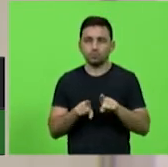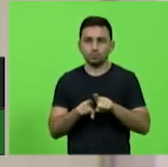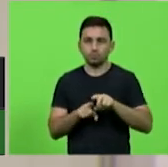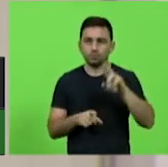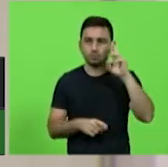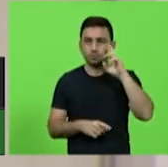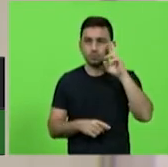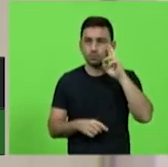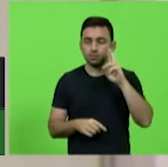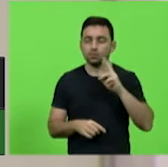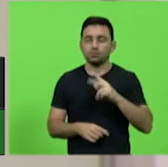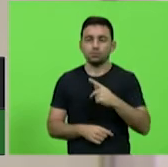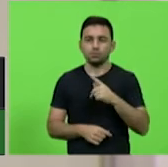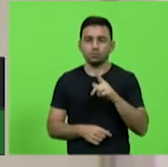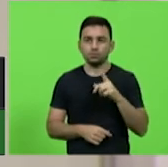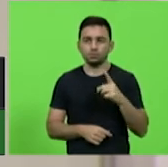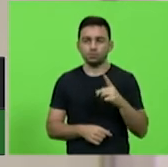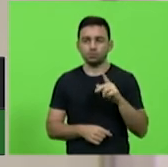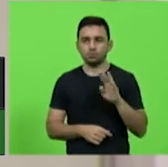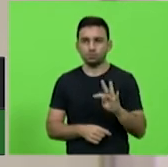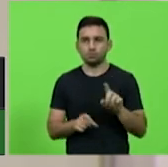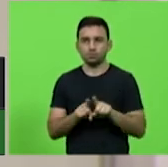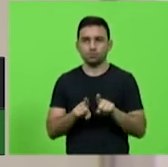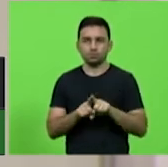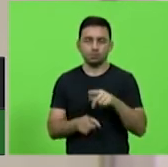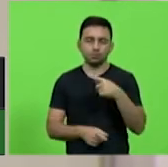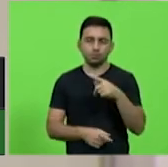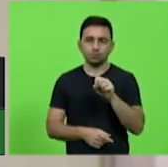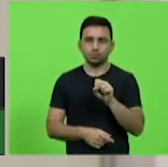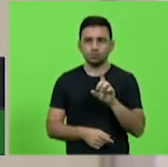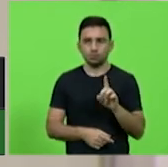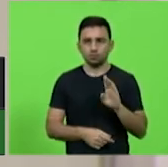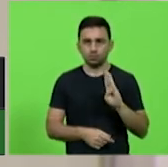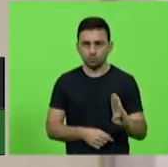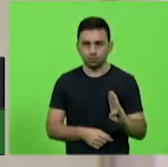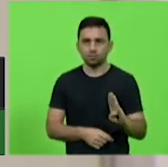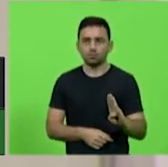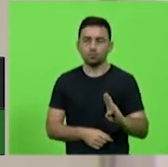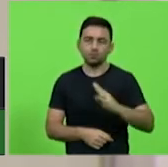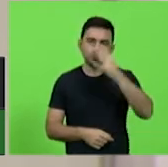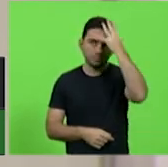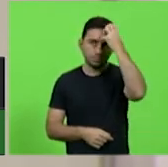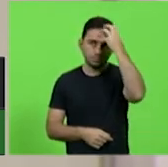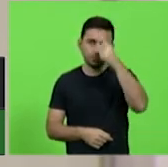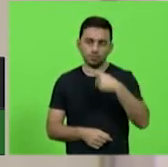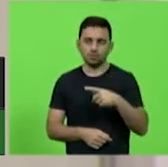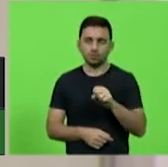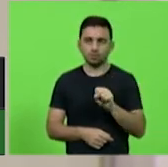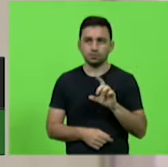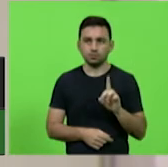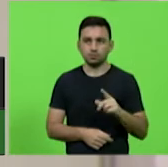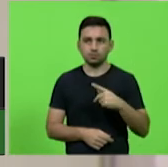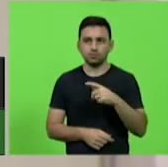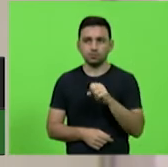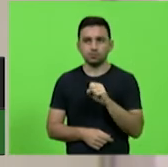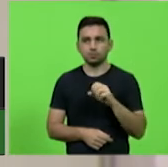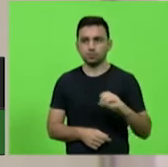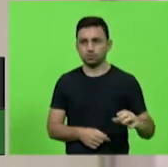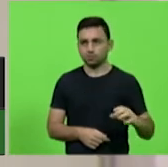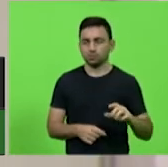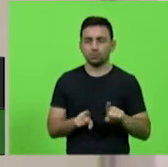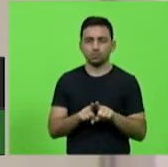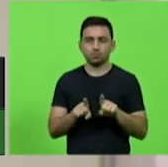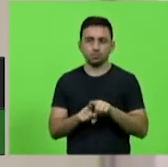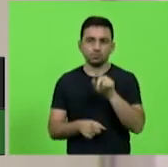bloco PDT, PSDB e Republicanos. Ismael dos Santos, bloco PSD, PSC. Padre Pedro